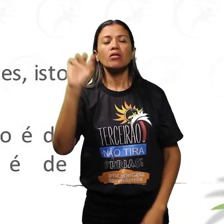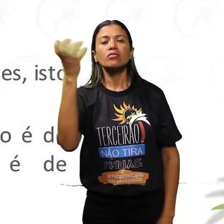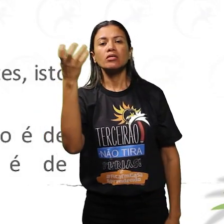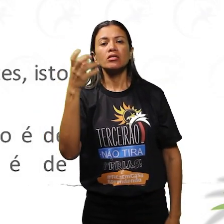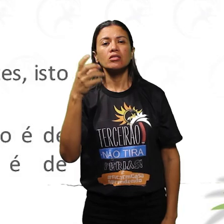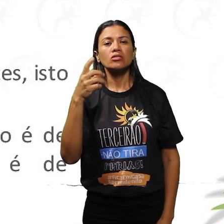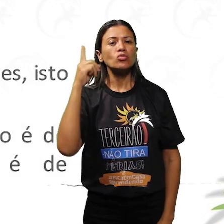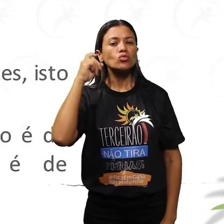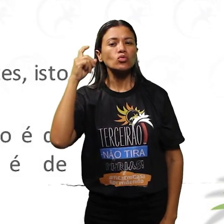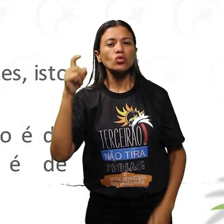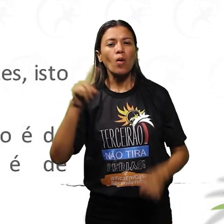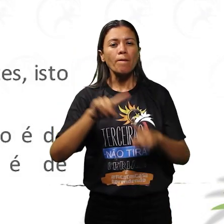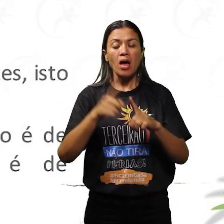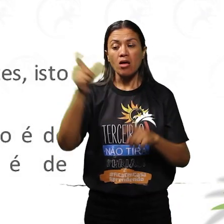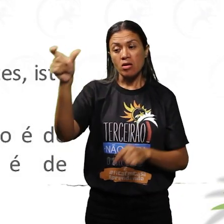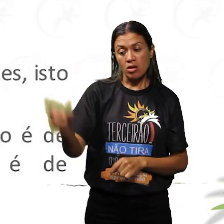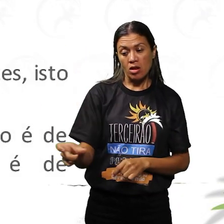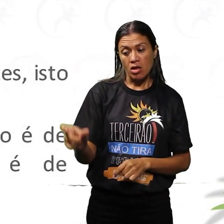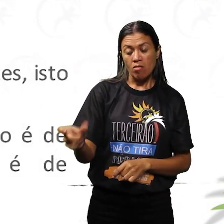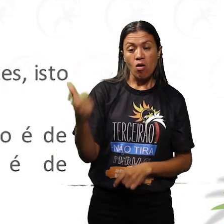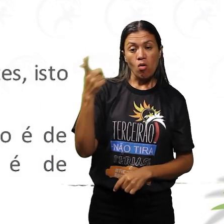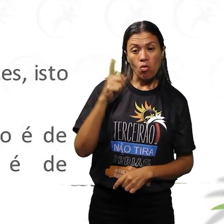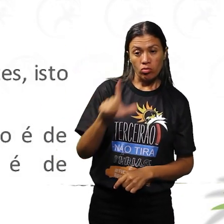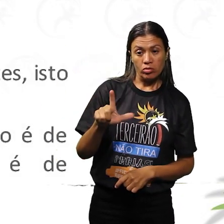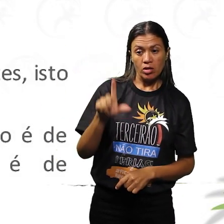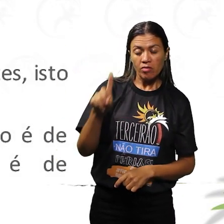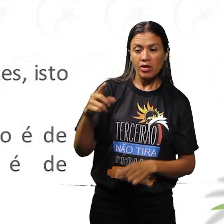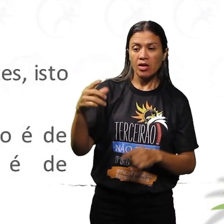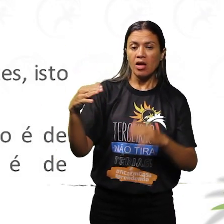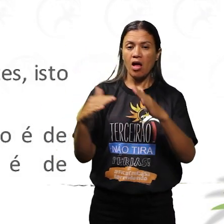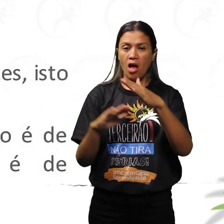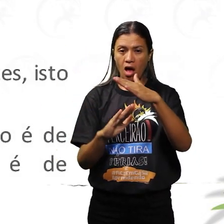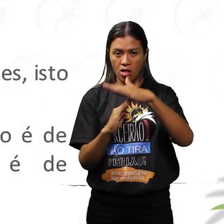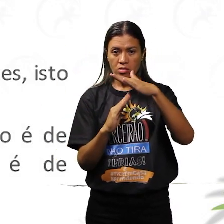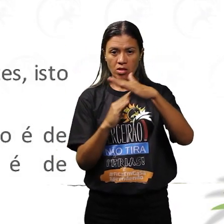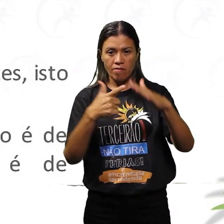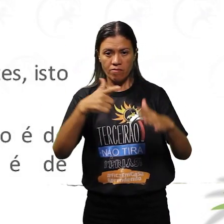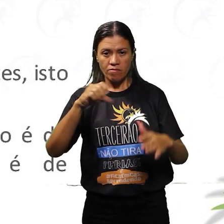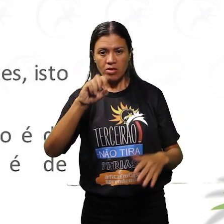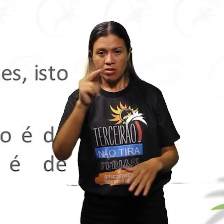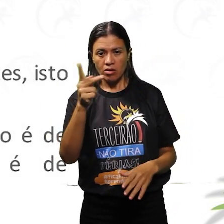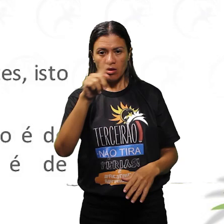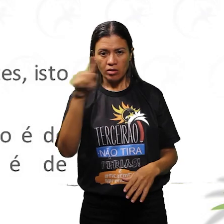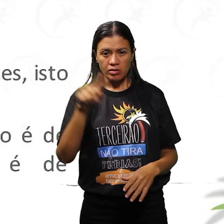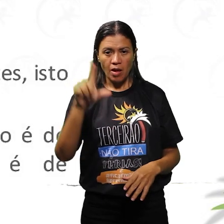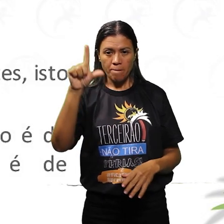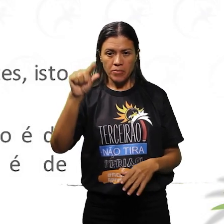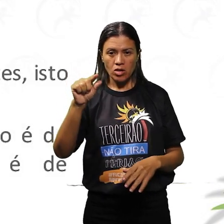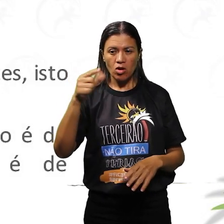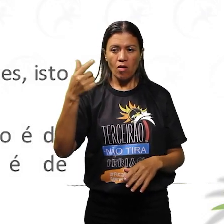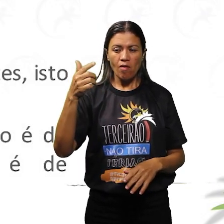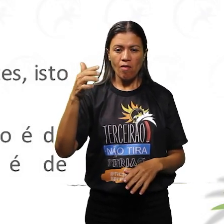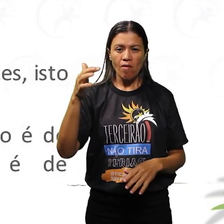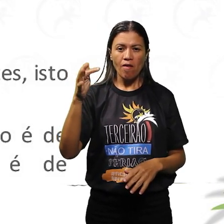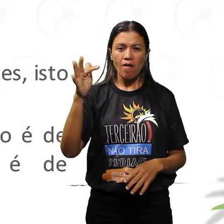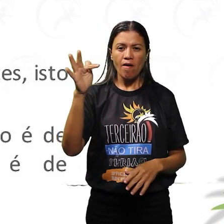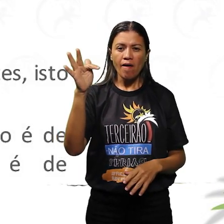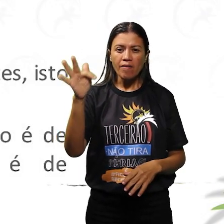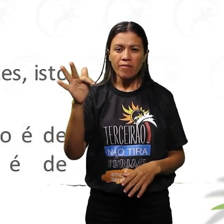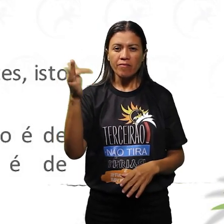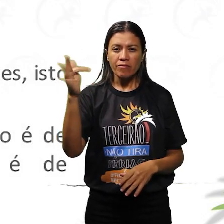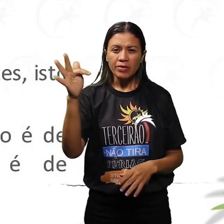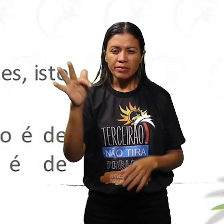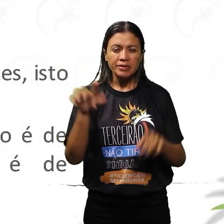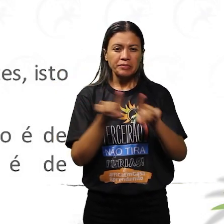O som mais grave que nós conseguimos captar ele é de 20 hertz, que é o de menor frequência, né, aproximadamente, e o som mais agudo é o de 20.000 hertz, que é o de